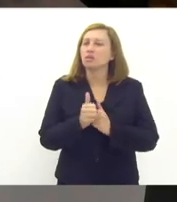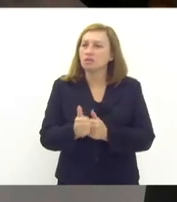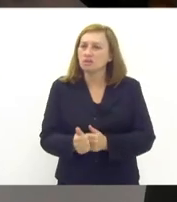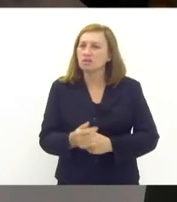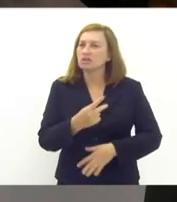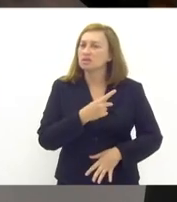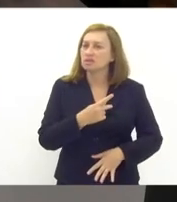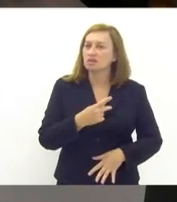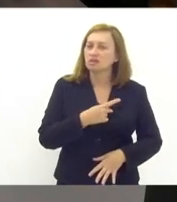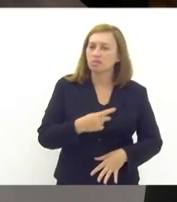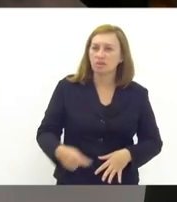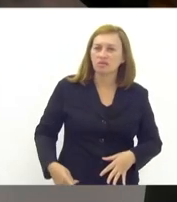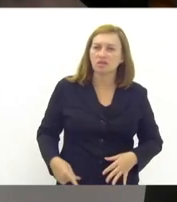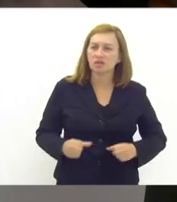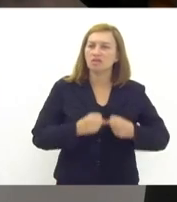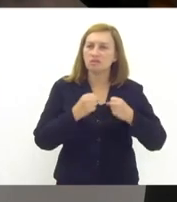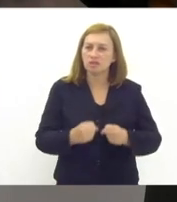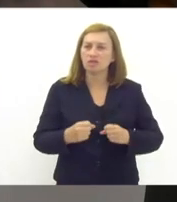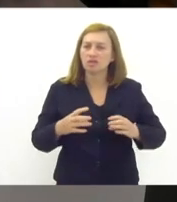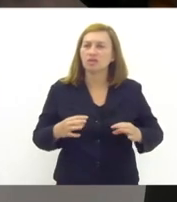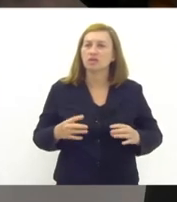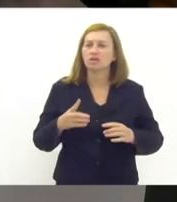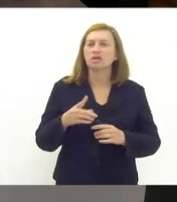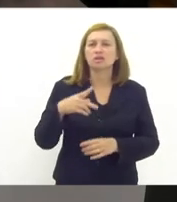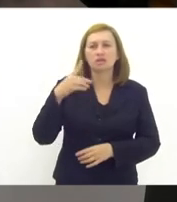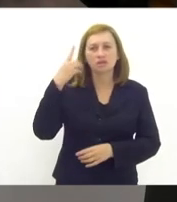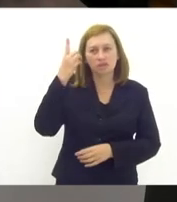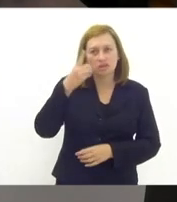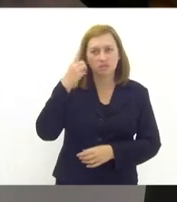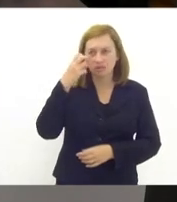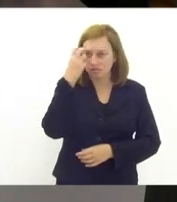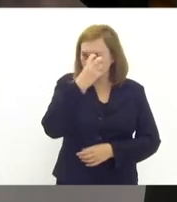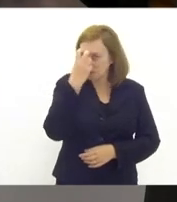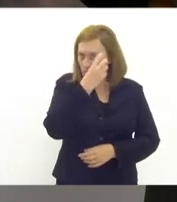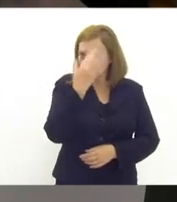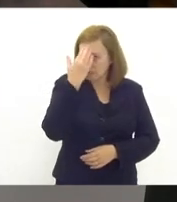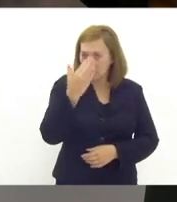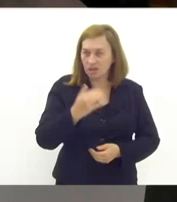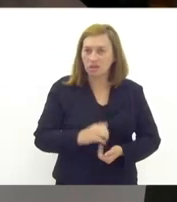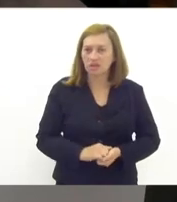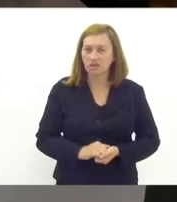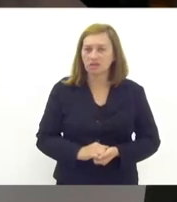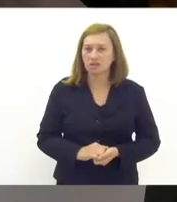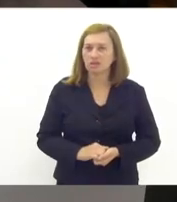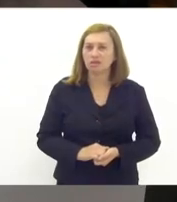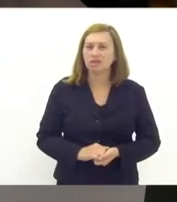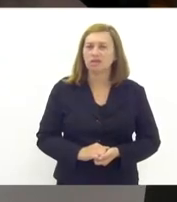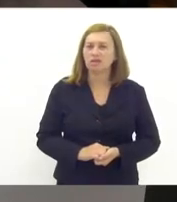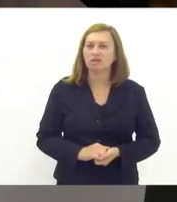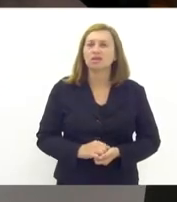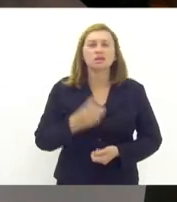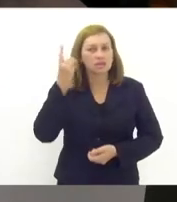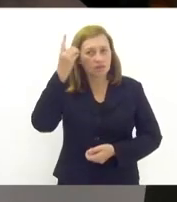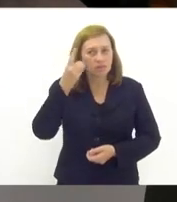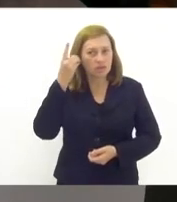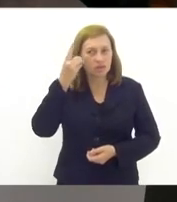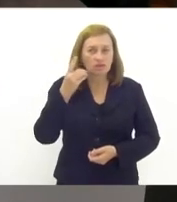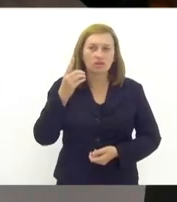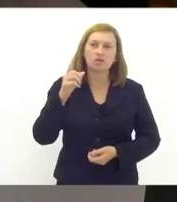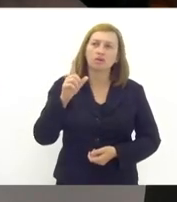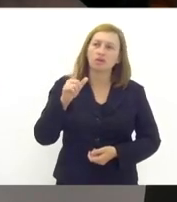a participação sempre firme da querida deputada Verônica Lima. Muito obrigada. Obrigado. Deputado